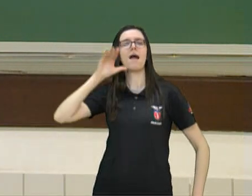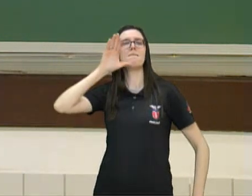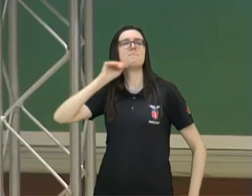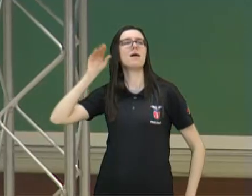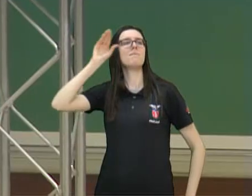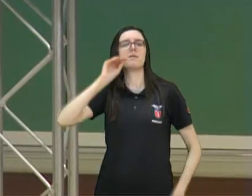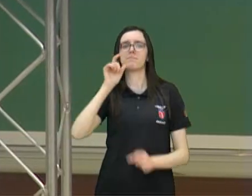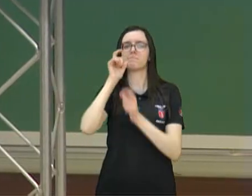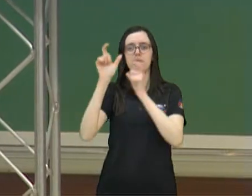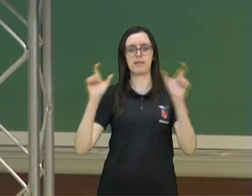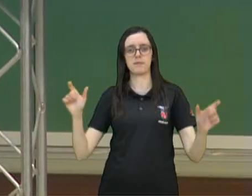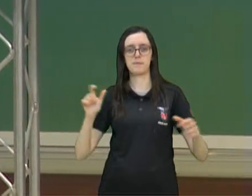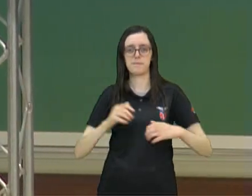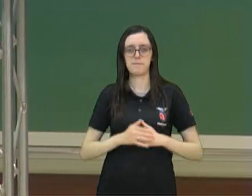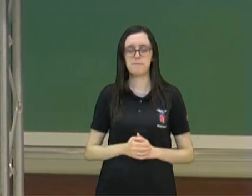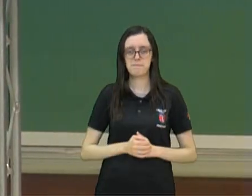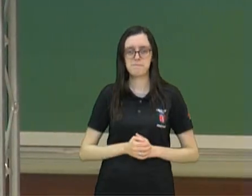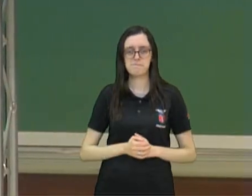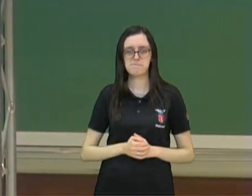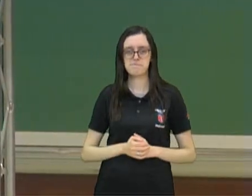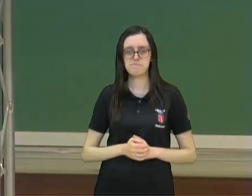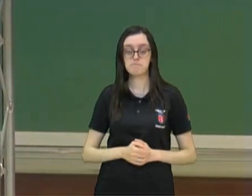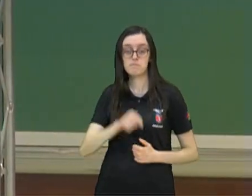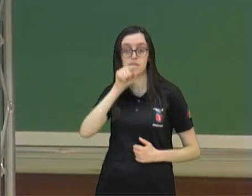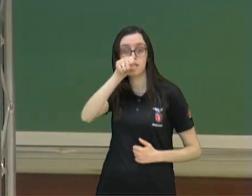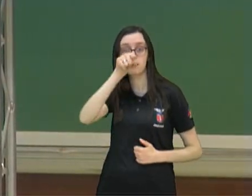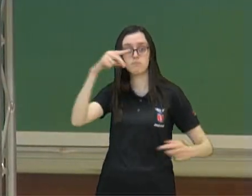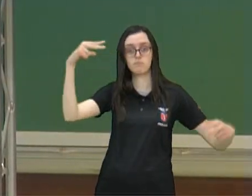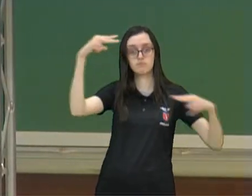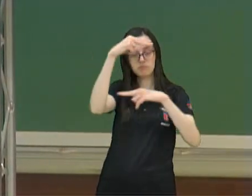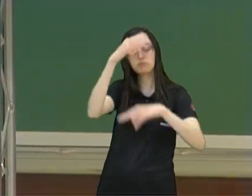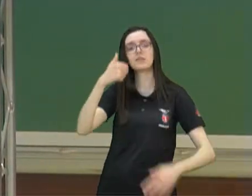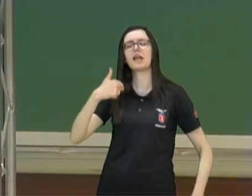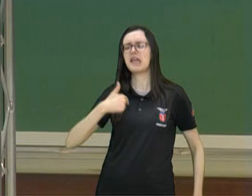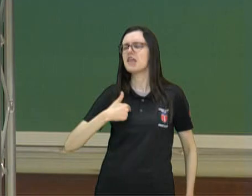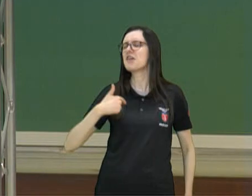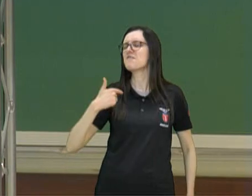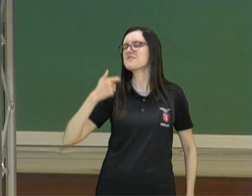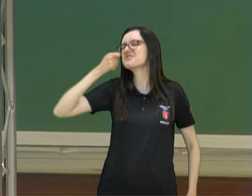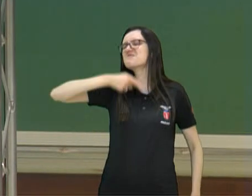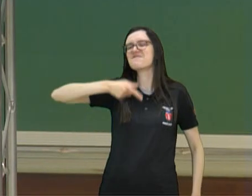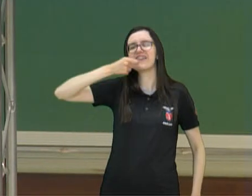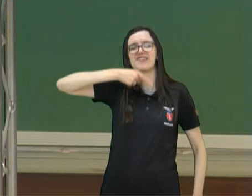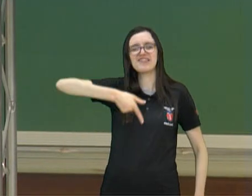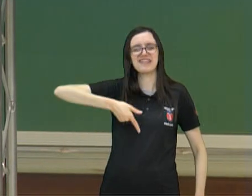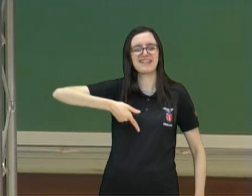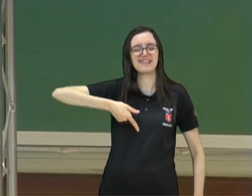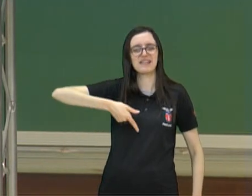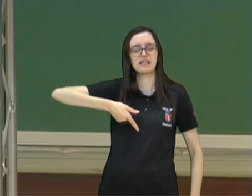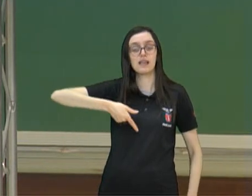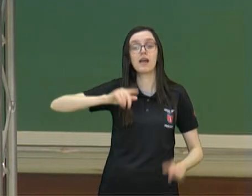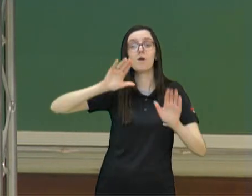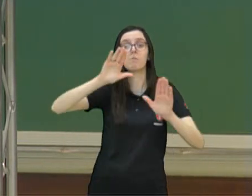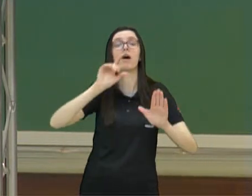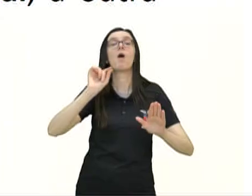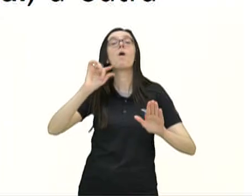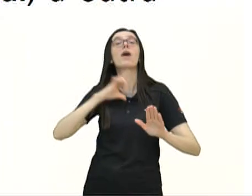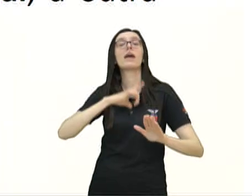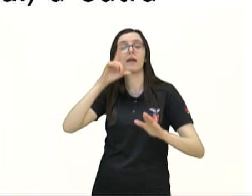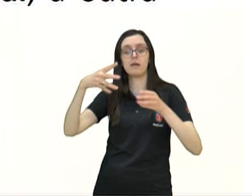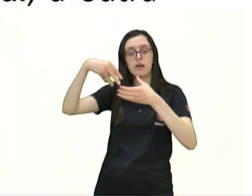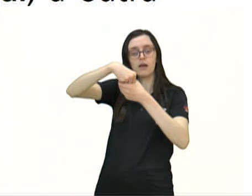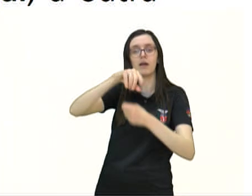as palavras. Nesse trecho, eu sou uma pessoa muito divertida. Acontecem os